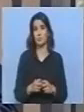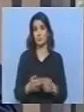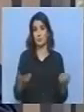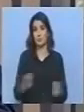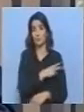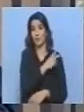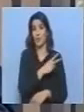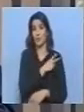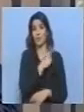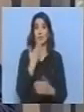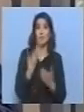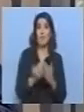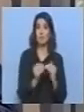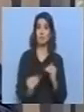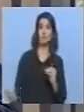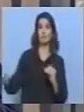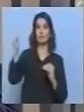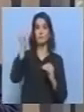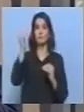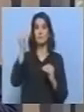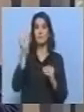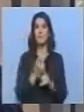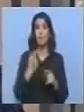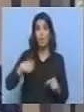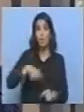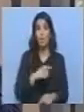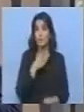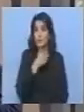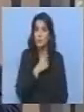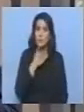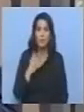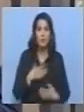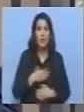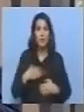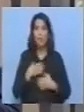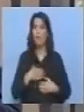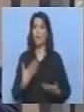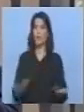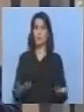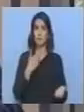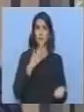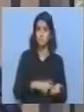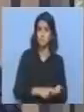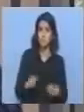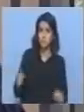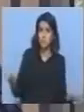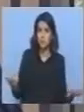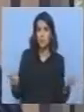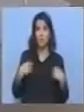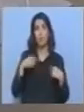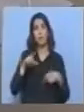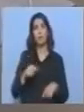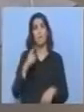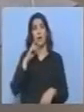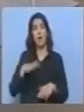as universidades a um nível ainda muito superior, porque nós estamos a sofrer, estamos em sofrimento, aquilo que foi dito é uma realidade, eu também já estou no sistema a